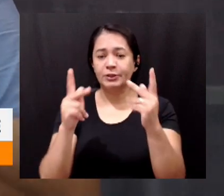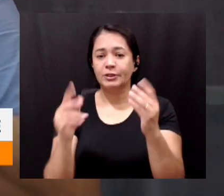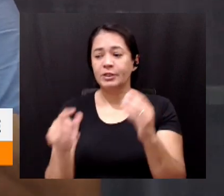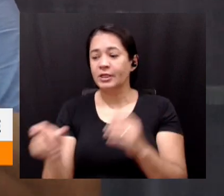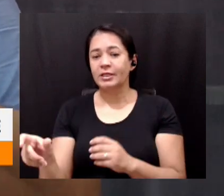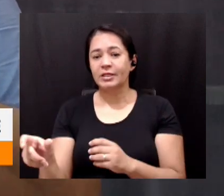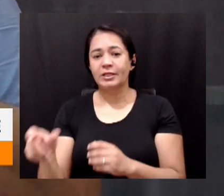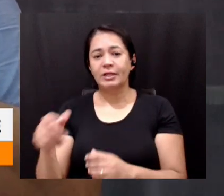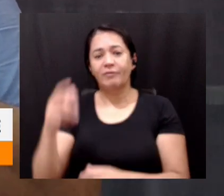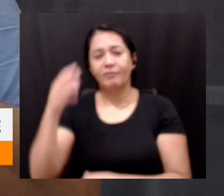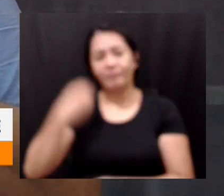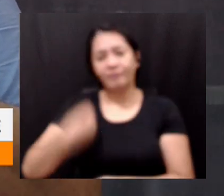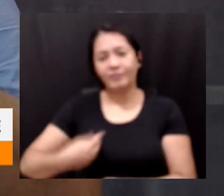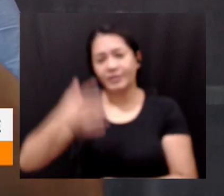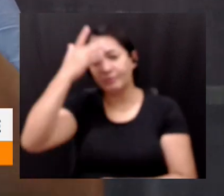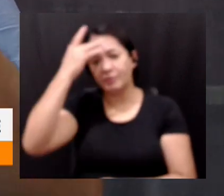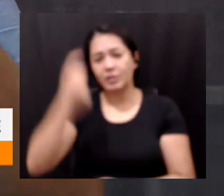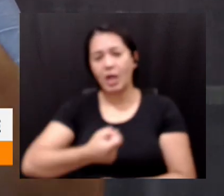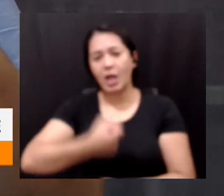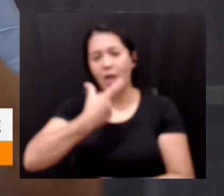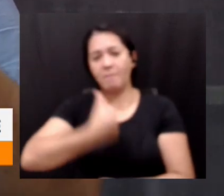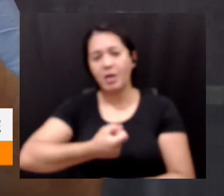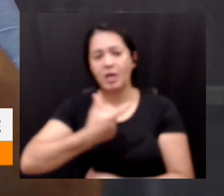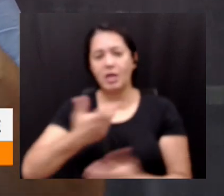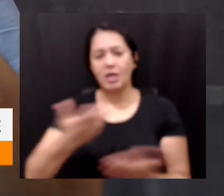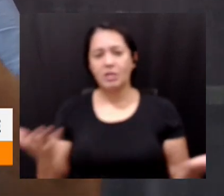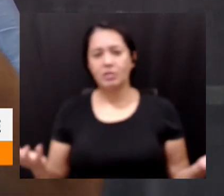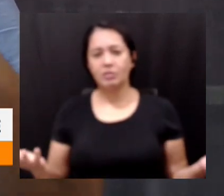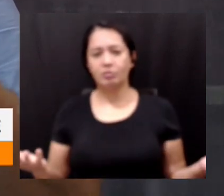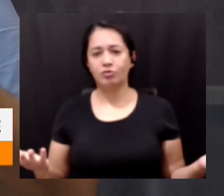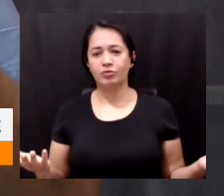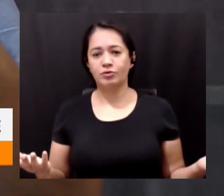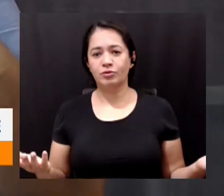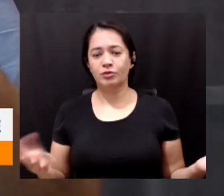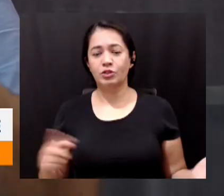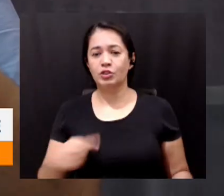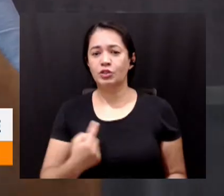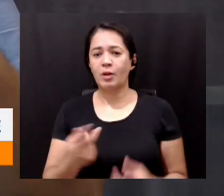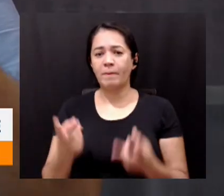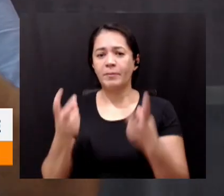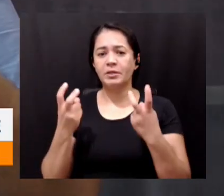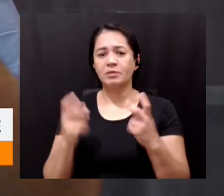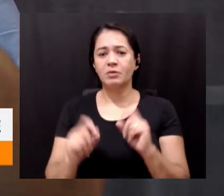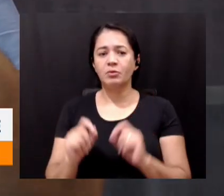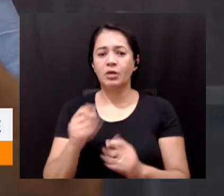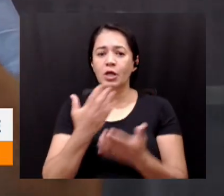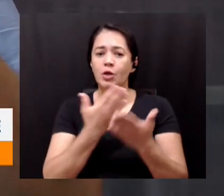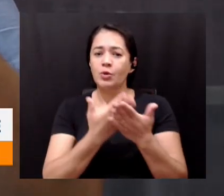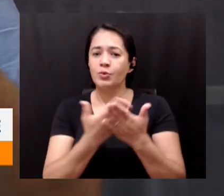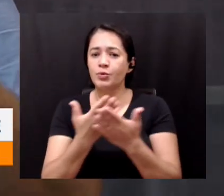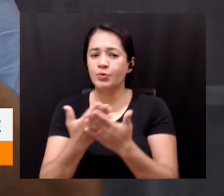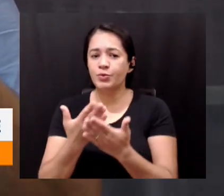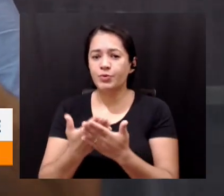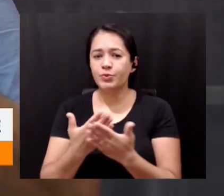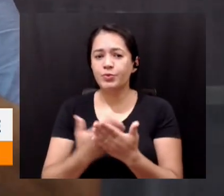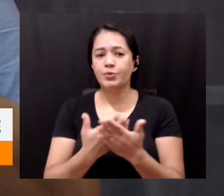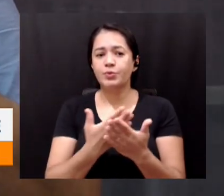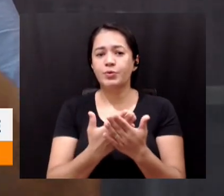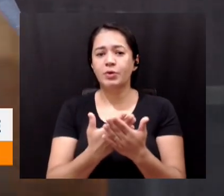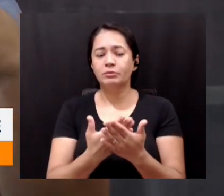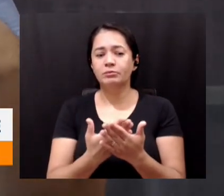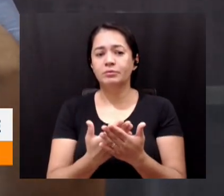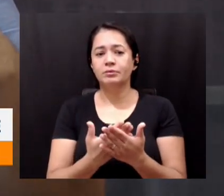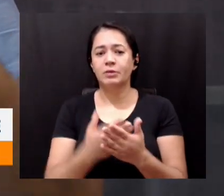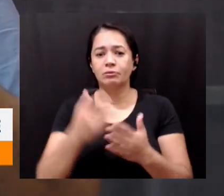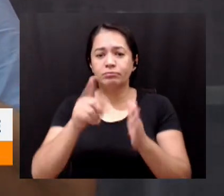né, enfim. Sim. O que a gente vê aí, alguns estudos, ensaios clínicos randomizados, são